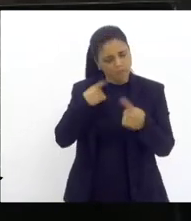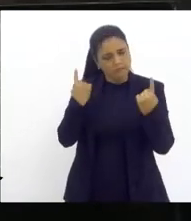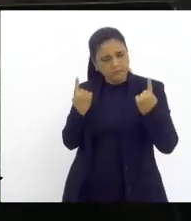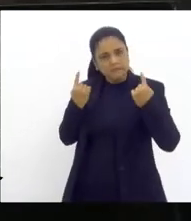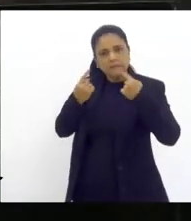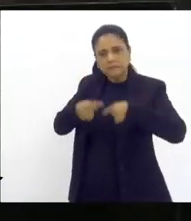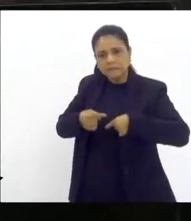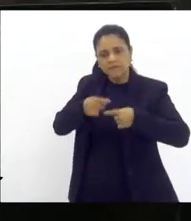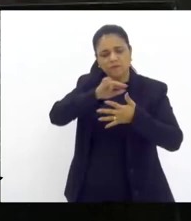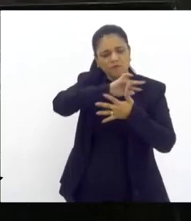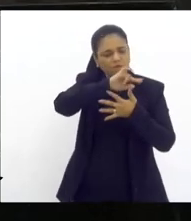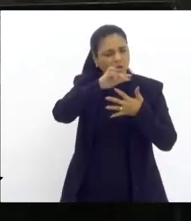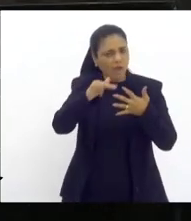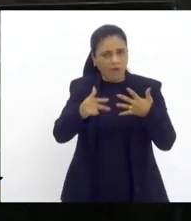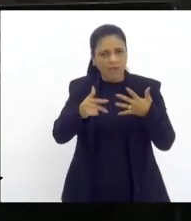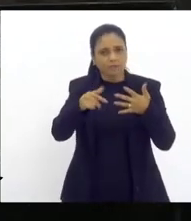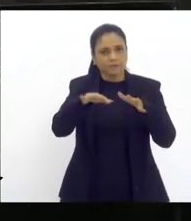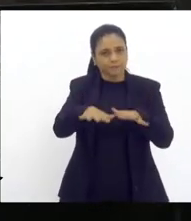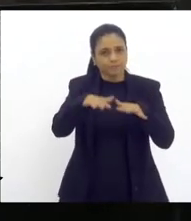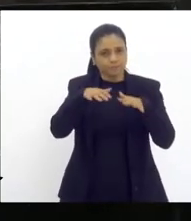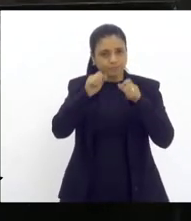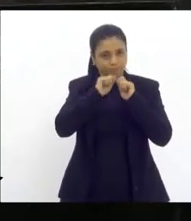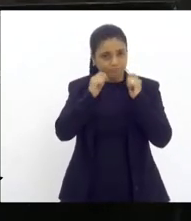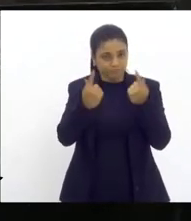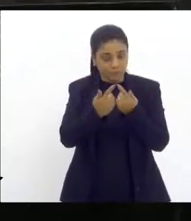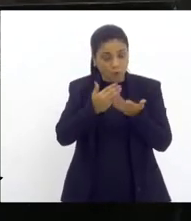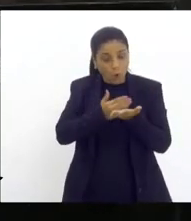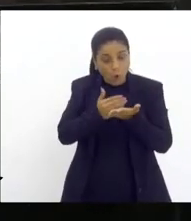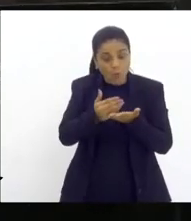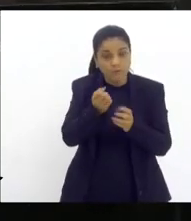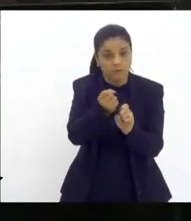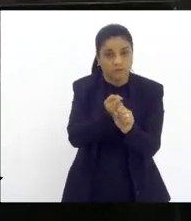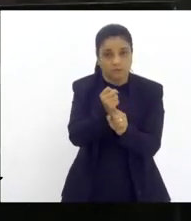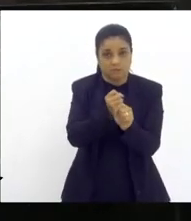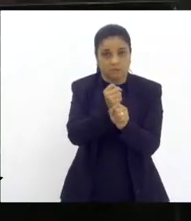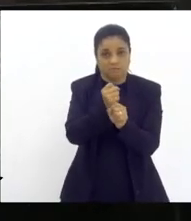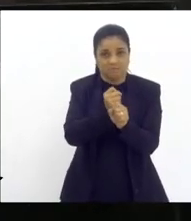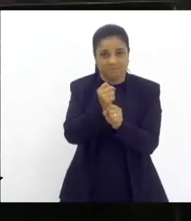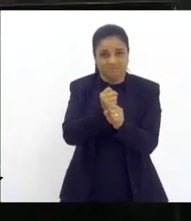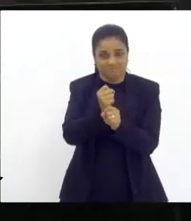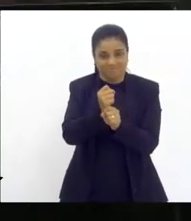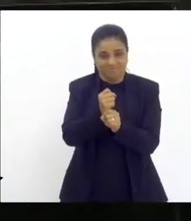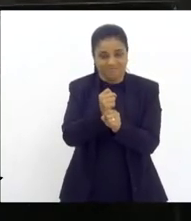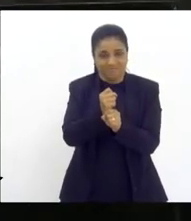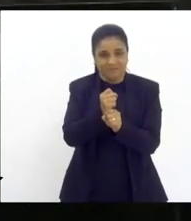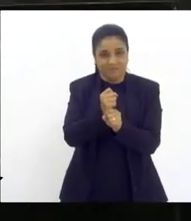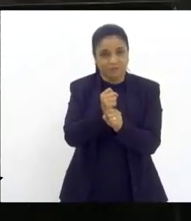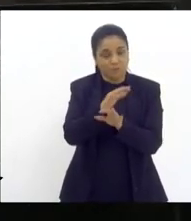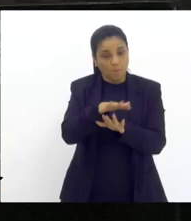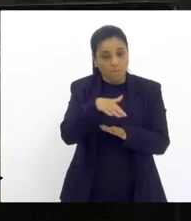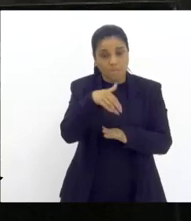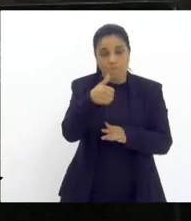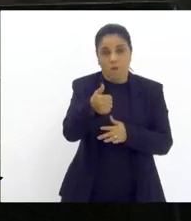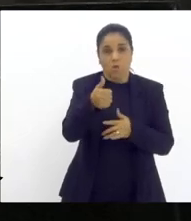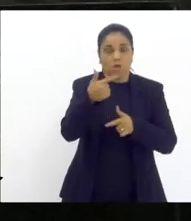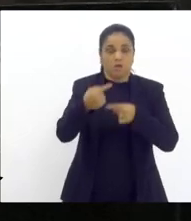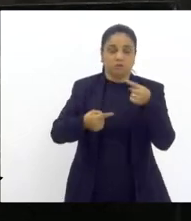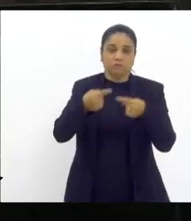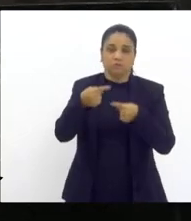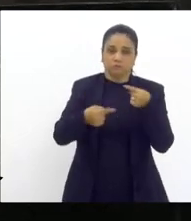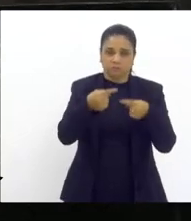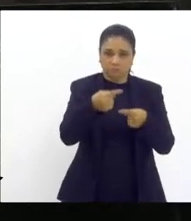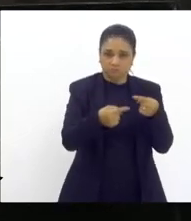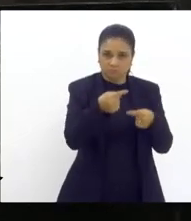nessa casa elas legislatura da apenas começando temos que levar o nível da discussão